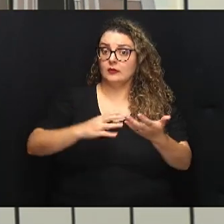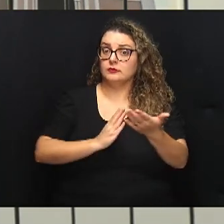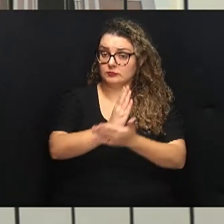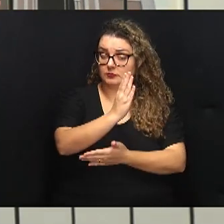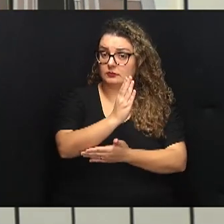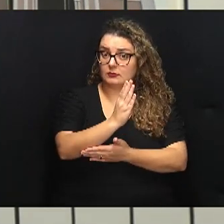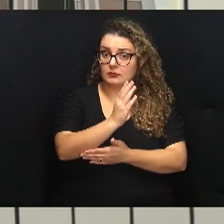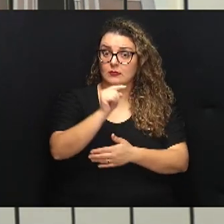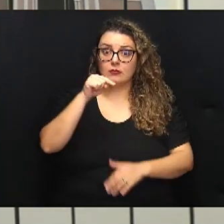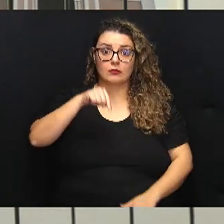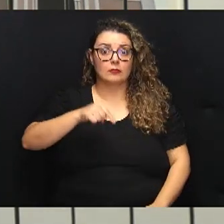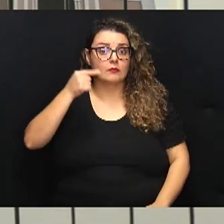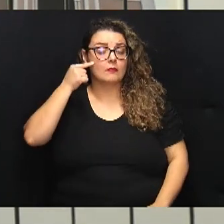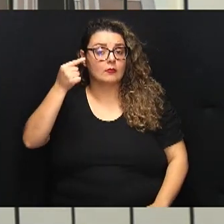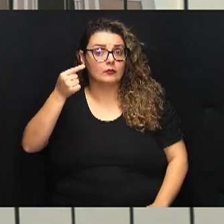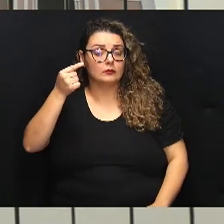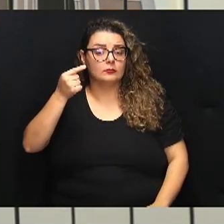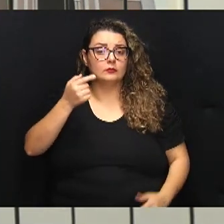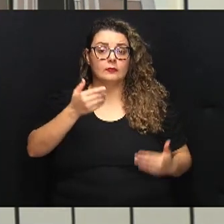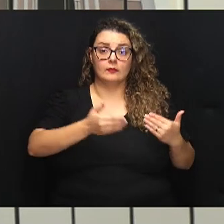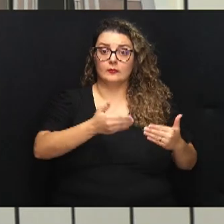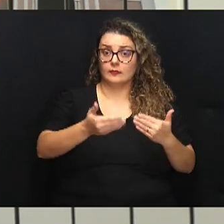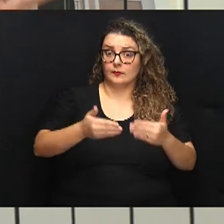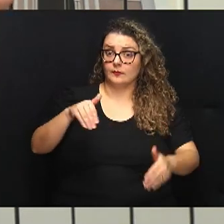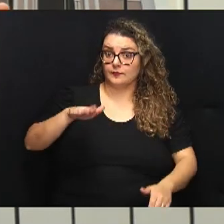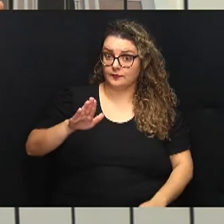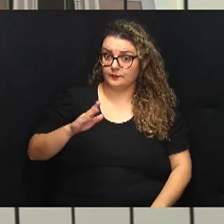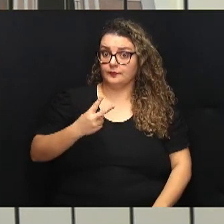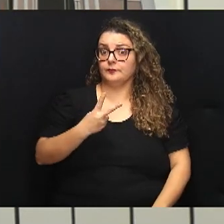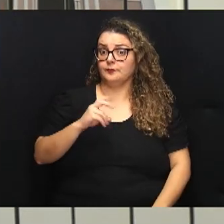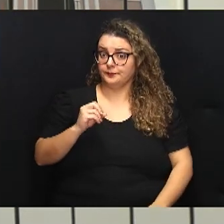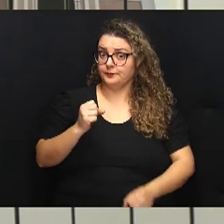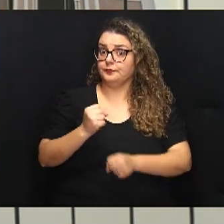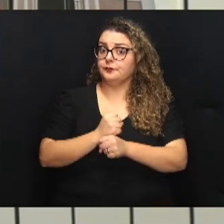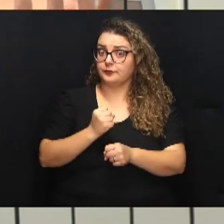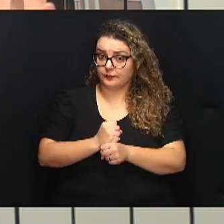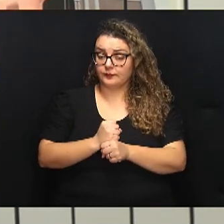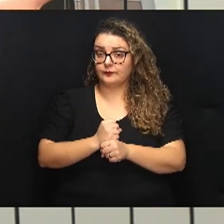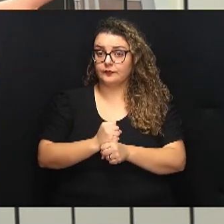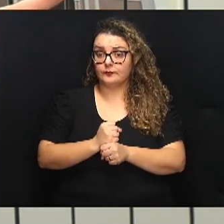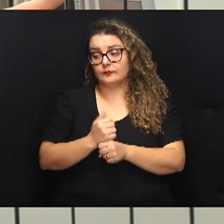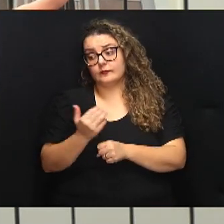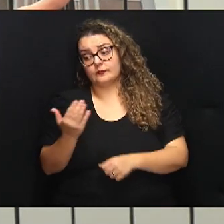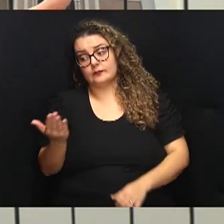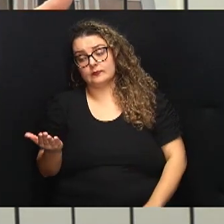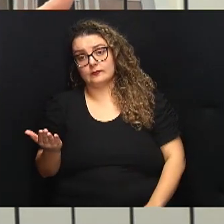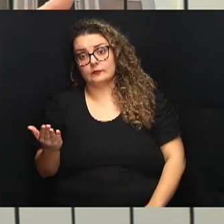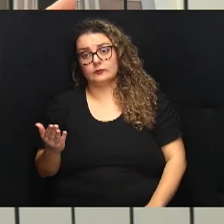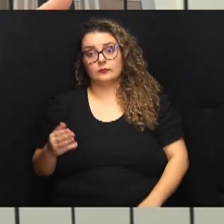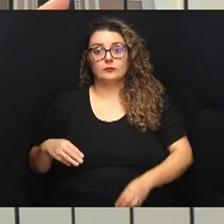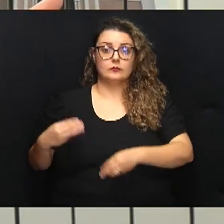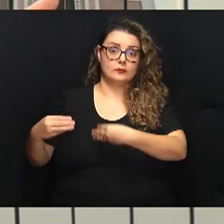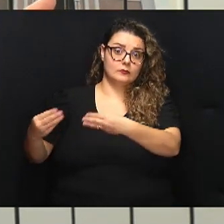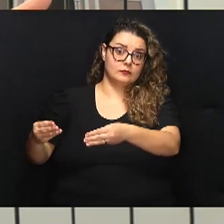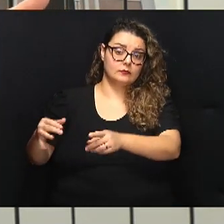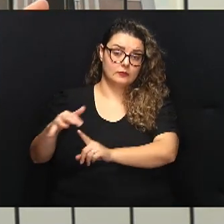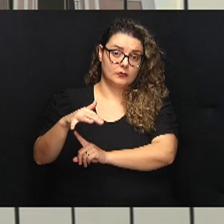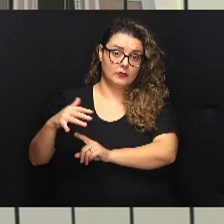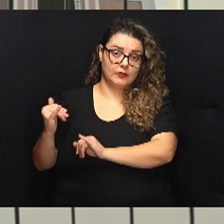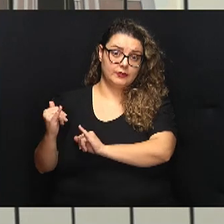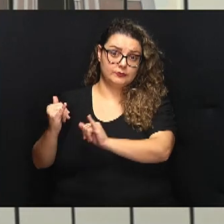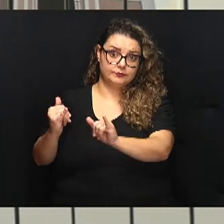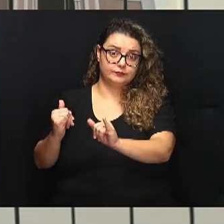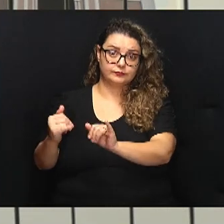E essa ideia, ela tramitava há mais de 20 anos. De um lado, o Ministério do Meio Ambiente divulgou